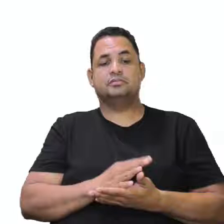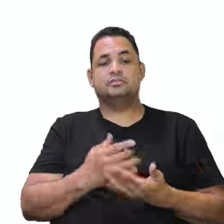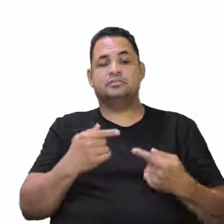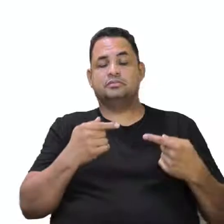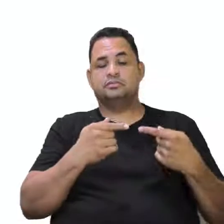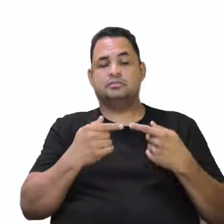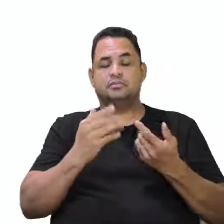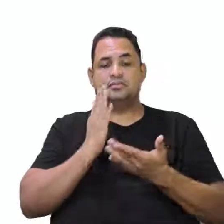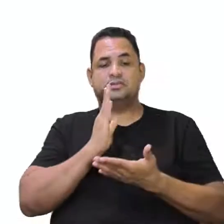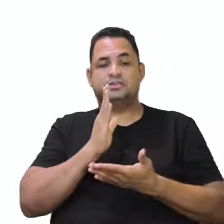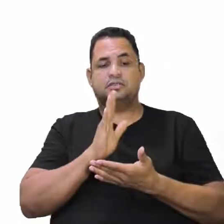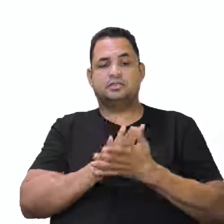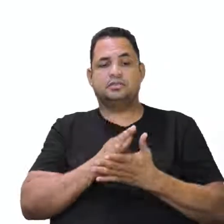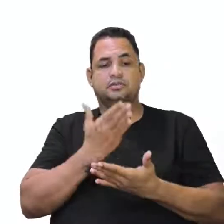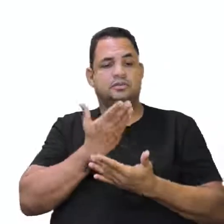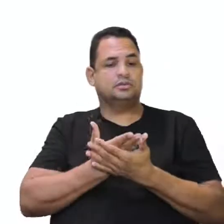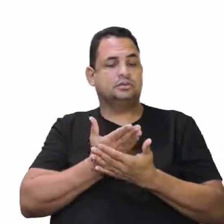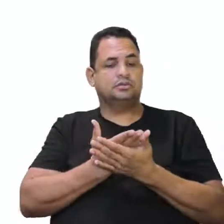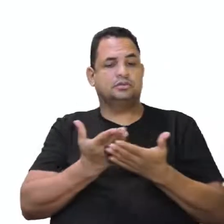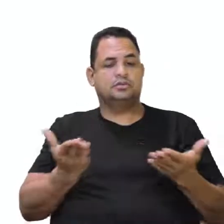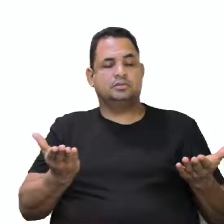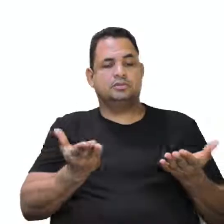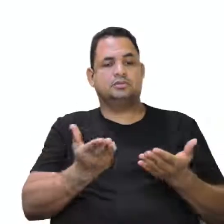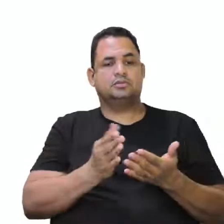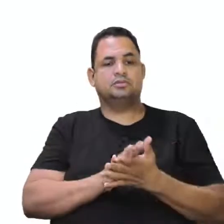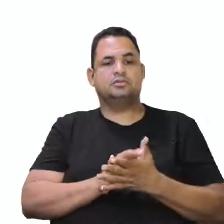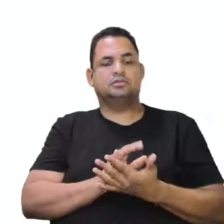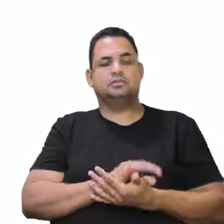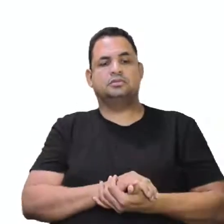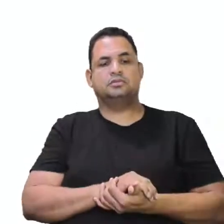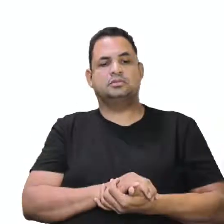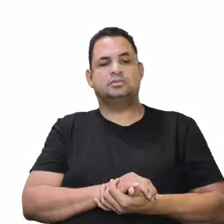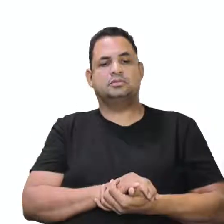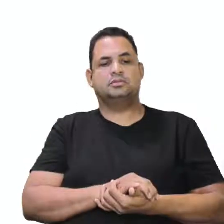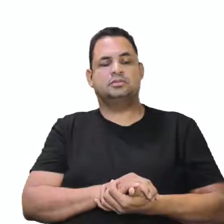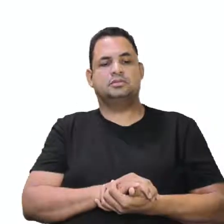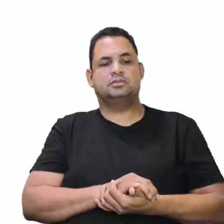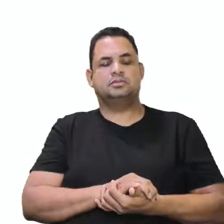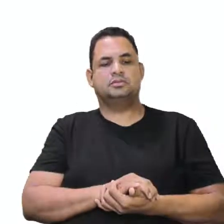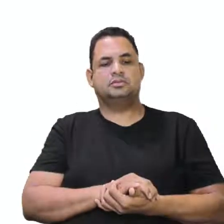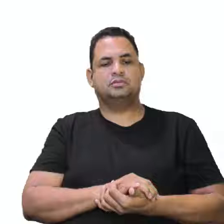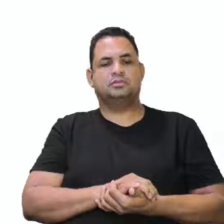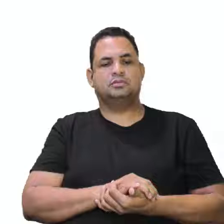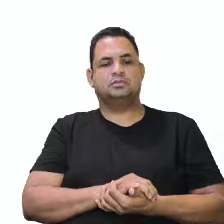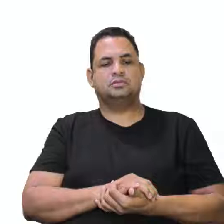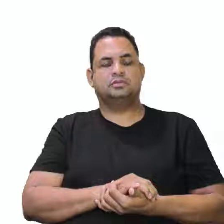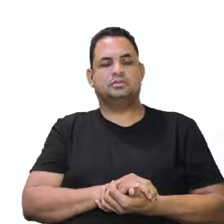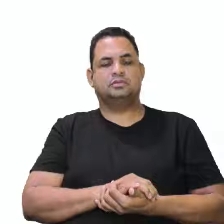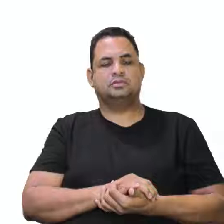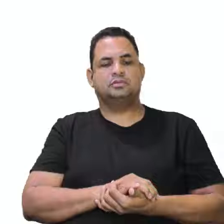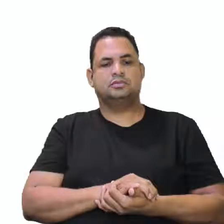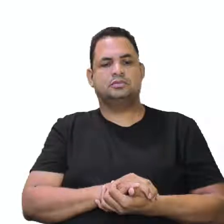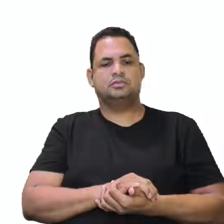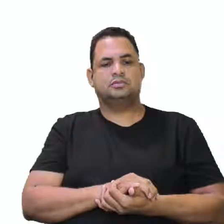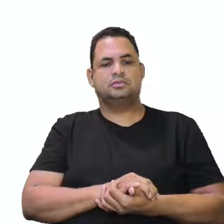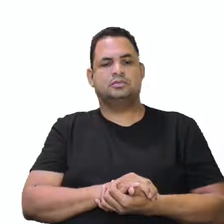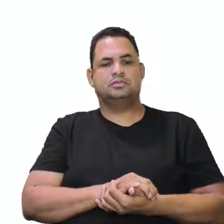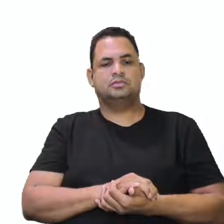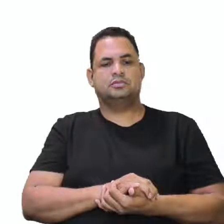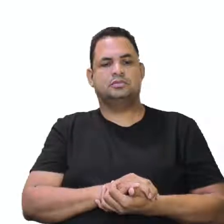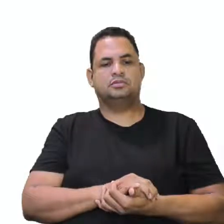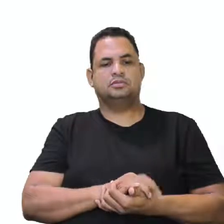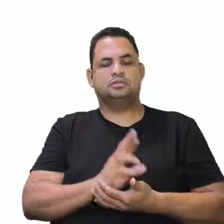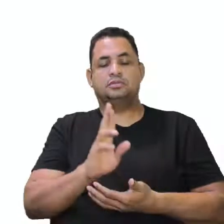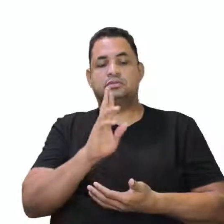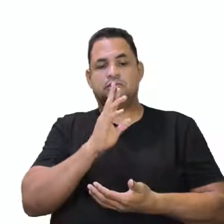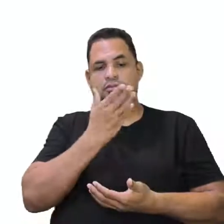que vocês já estudaram, viram aqui comigo agora, alguma coisa no sentido de something. There is something wrong. A